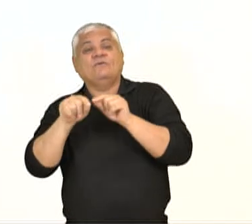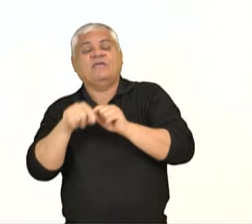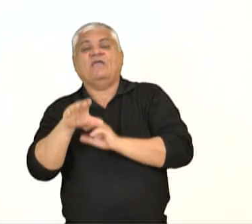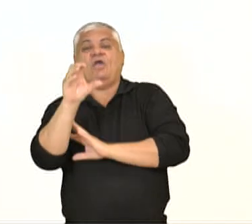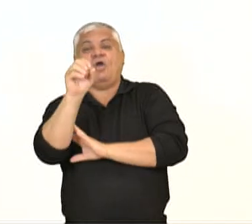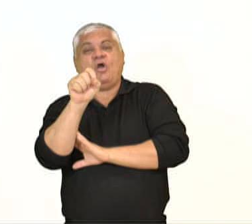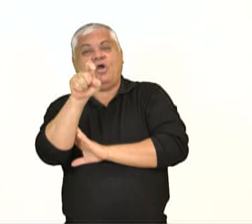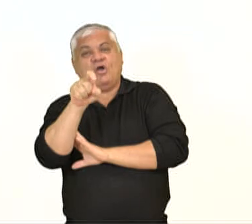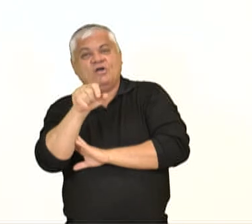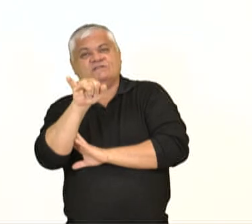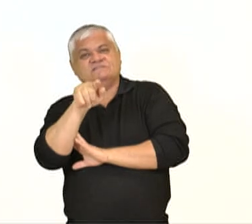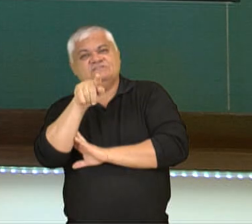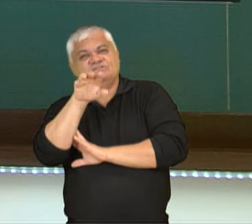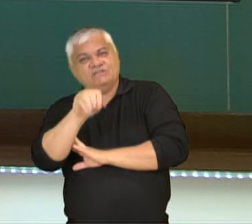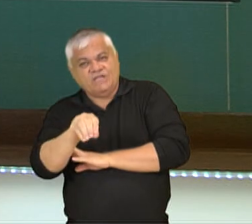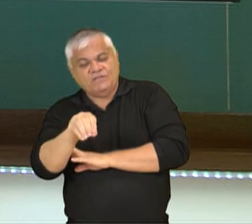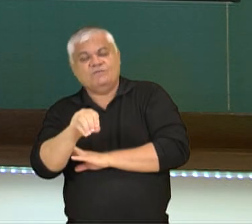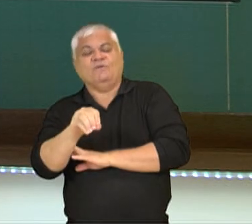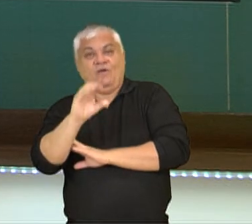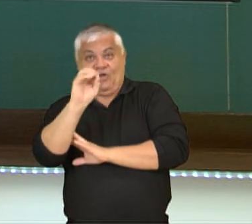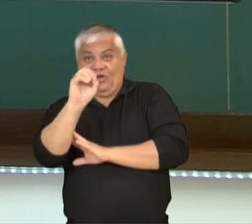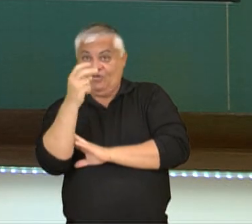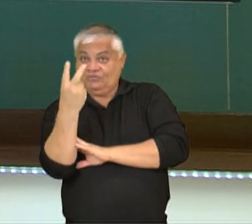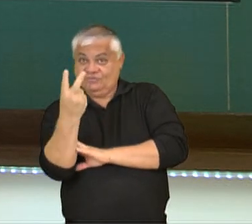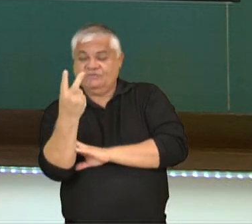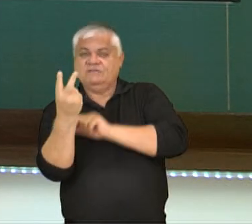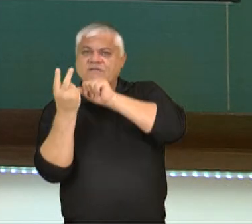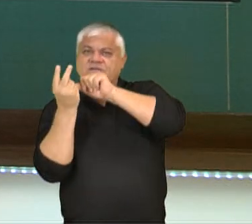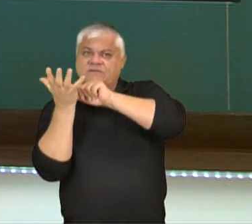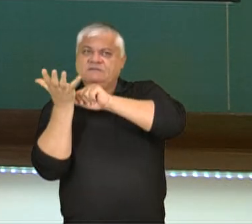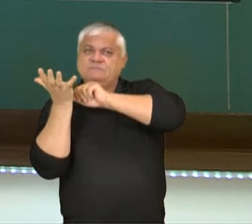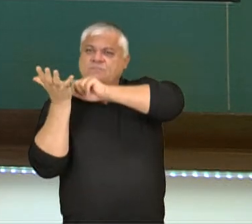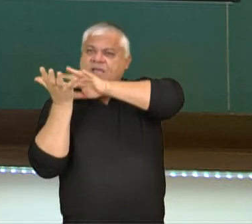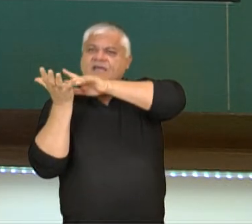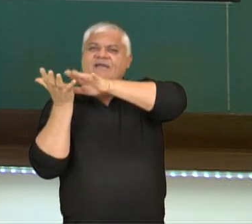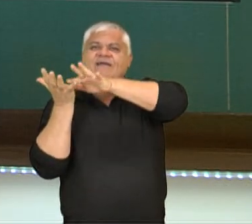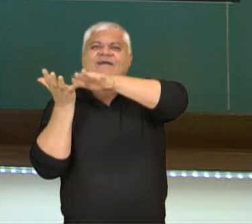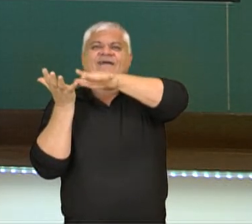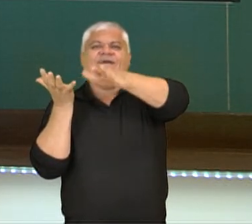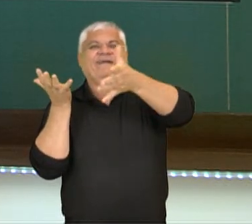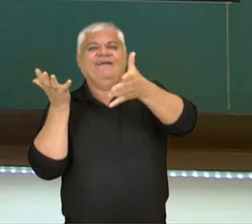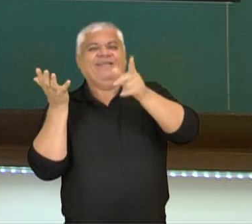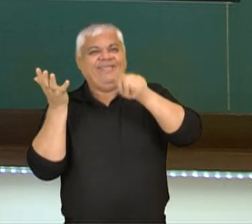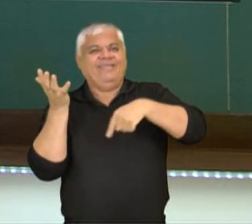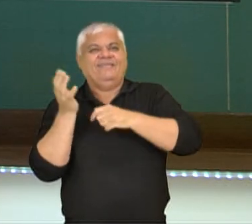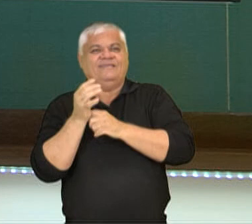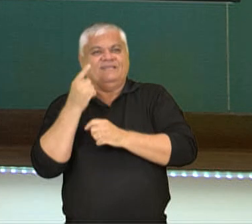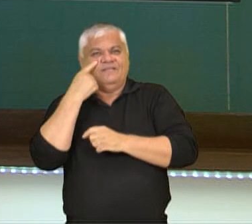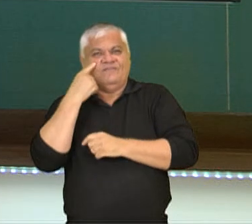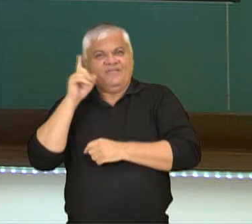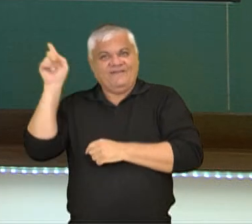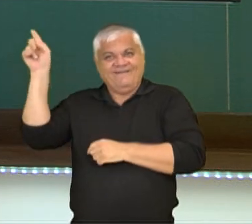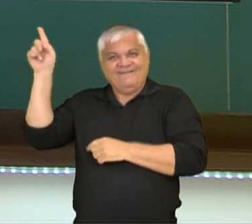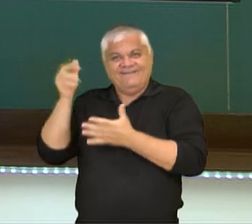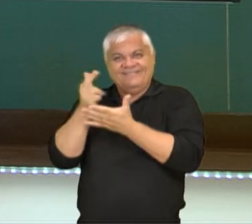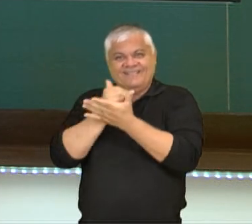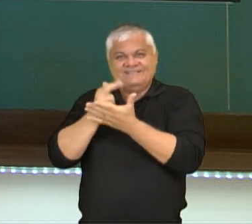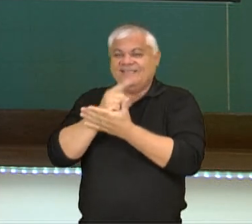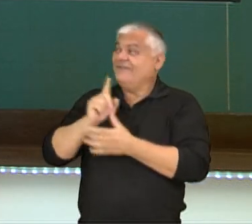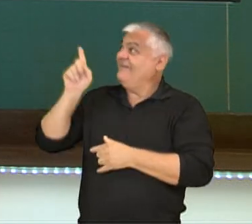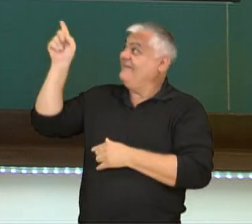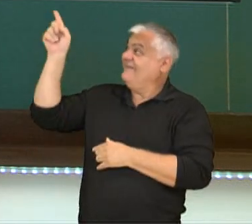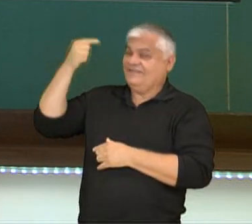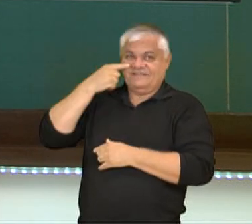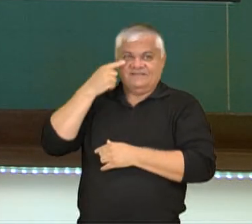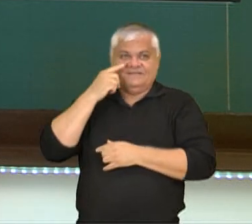Do oxigênio, o O2, liberando a energia. Então aqui, nós temos um esqueminha, nós temos duas estruturas vegetais aqui,